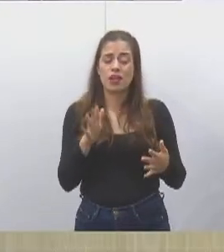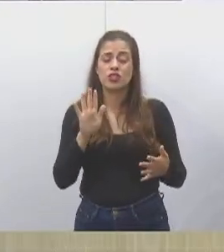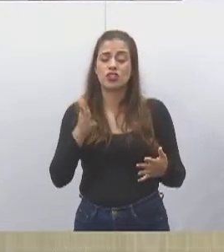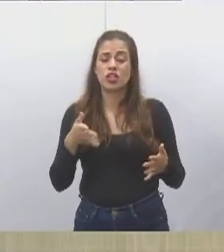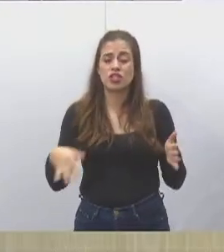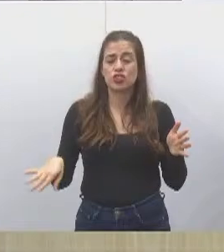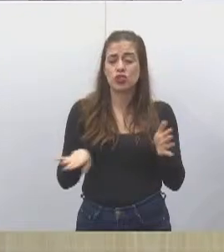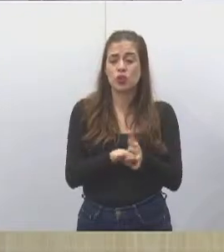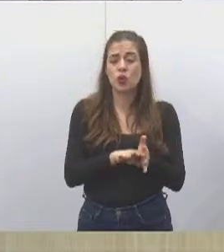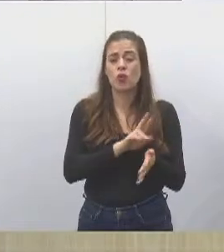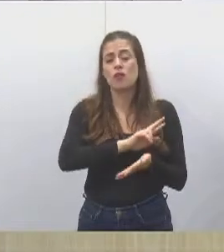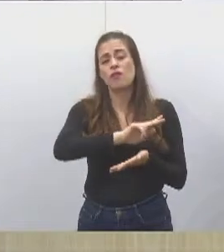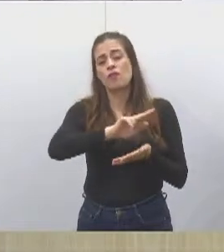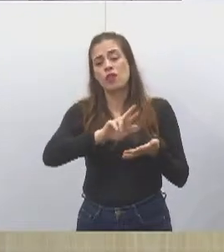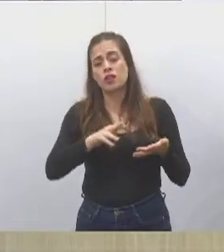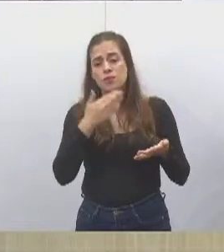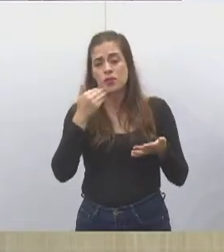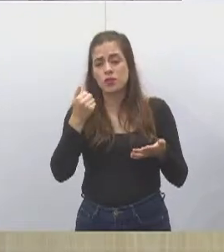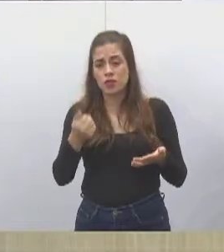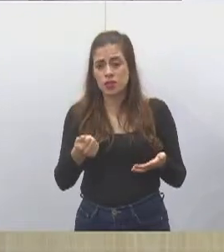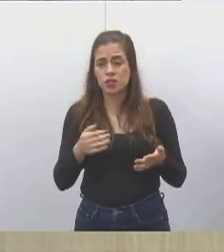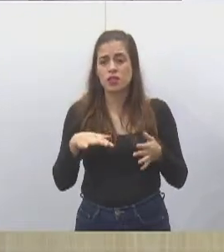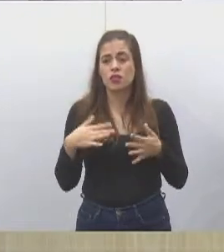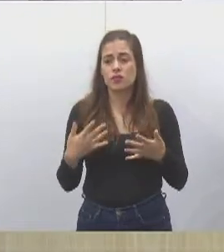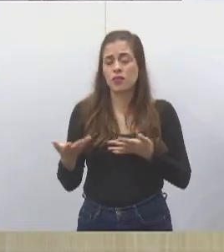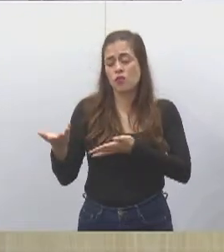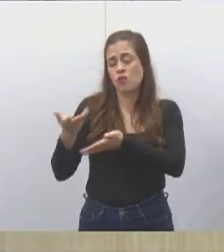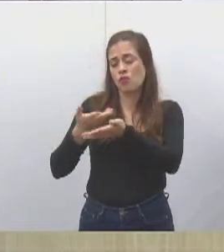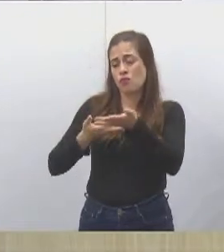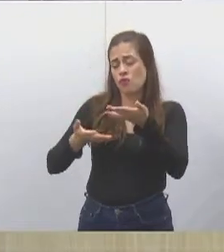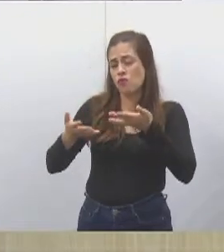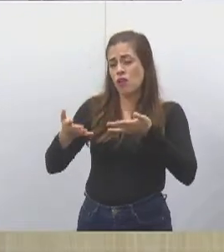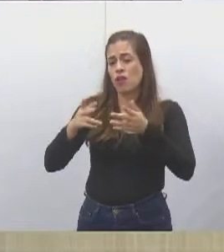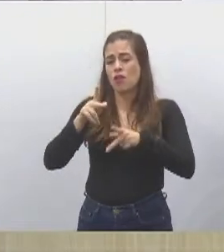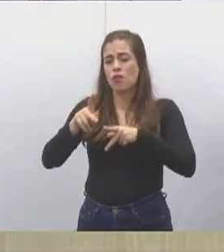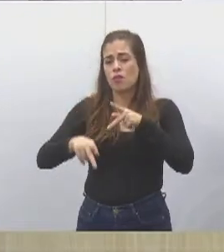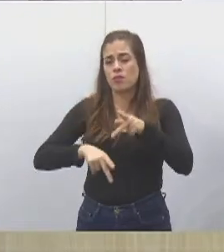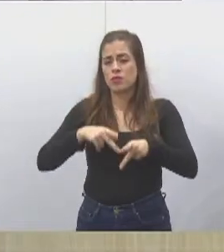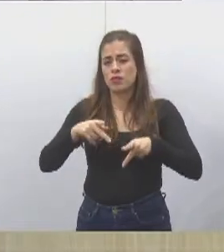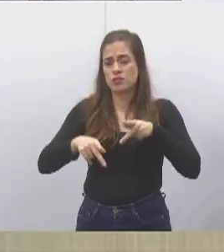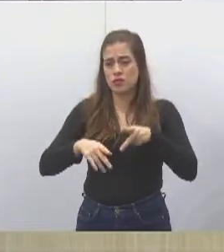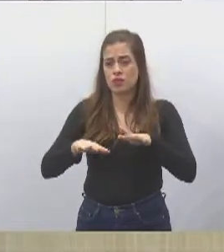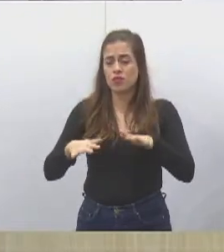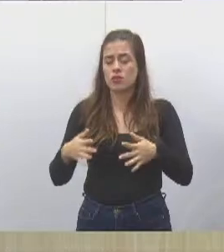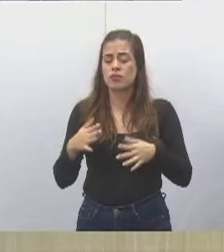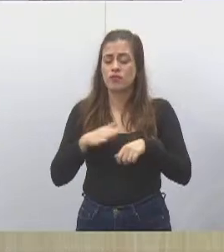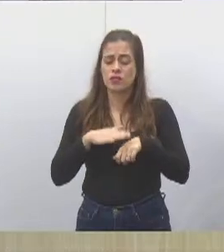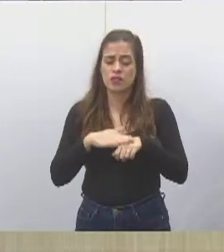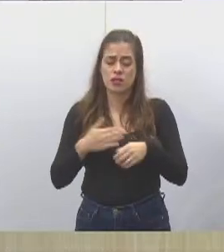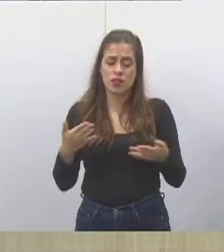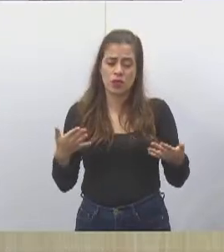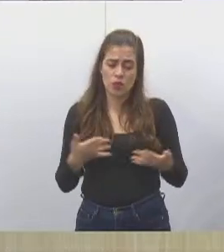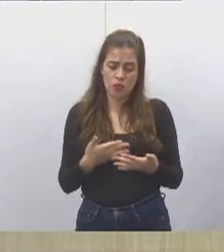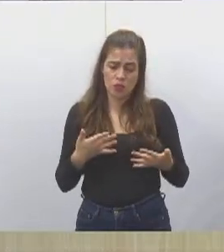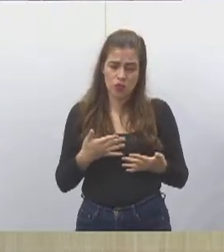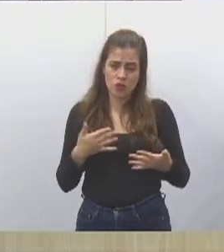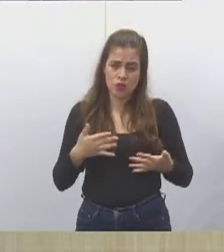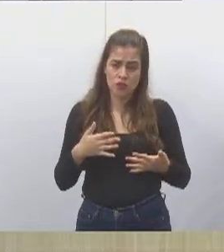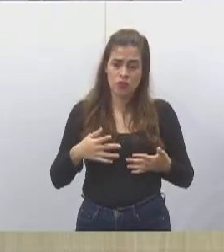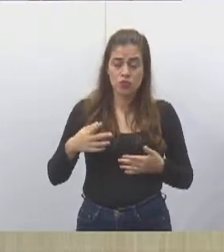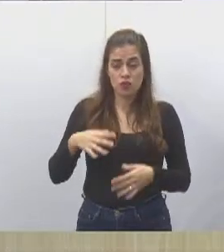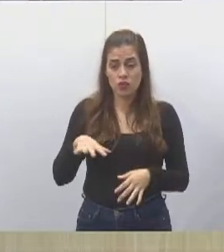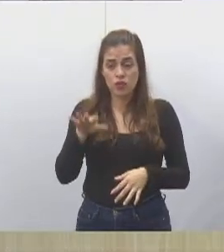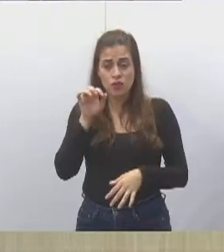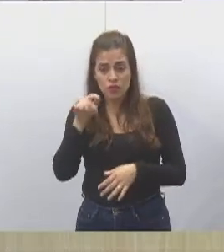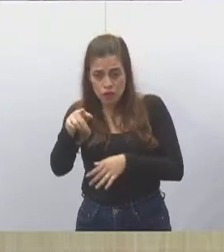Veranejal. Acho que é dessa forma que a gente tem que trabalhar, a gente ouvindo os moradores, ouvindo a população, e é isso que nós estamos fazendo aqui no dia de hoje. Ouvindo